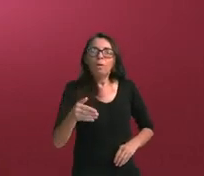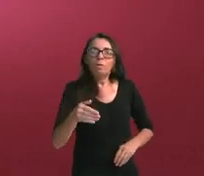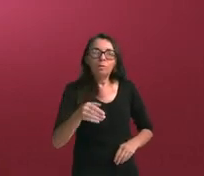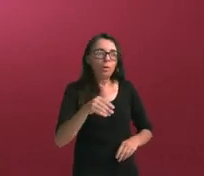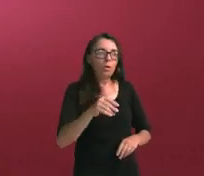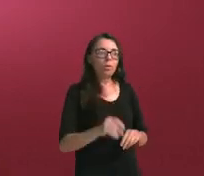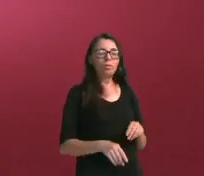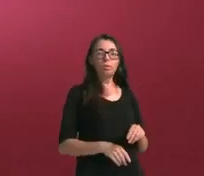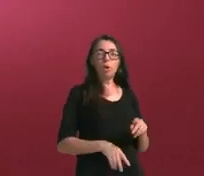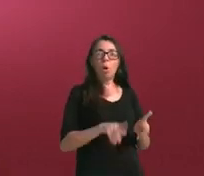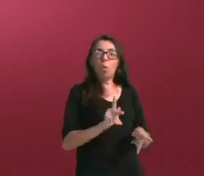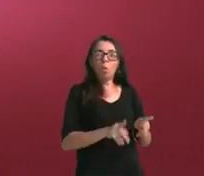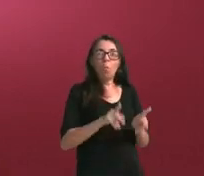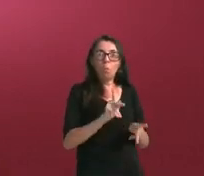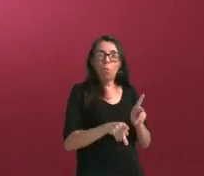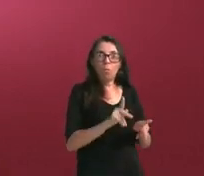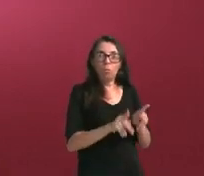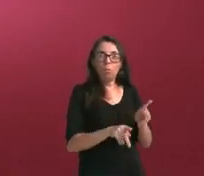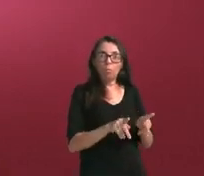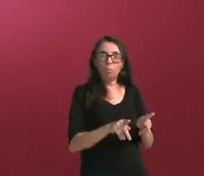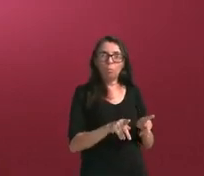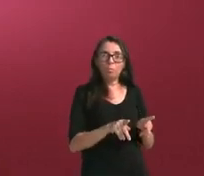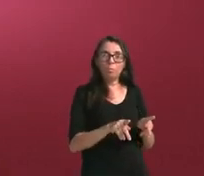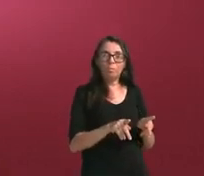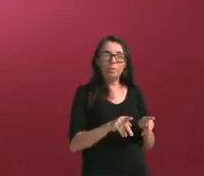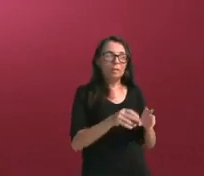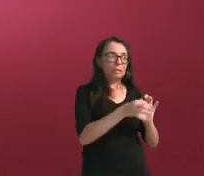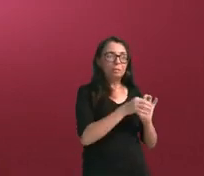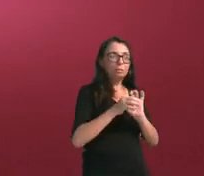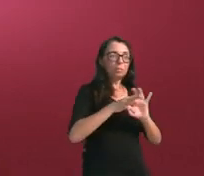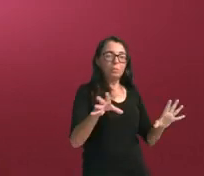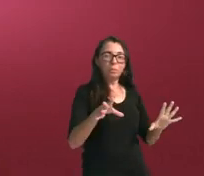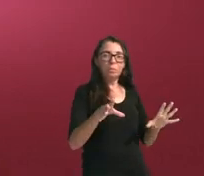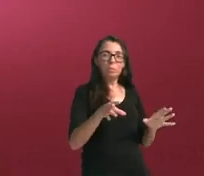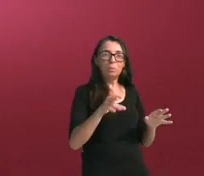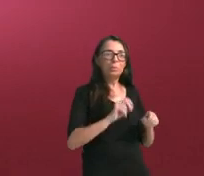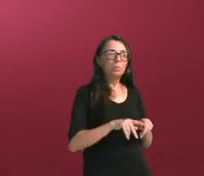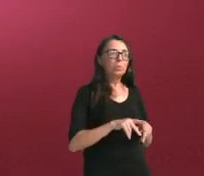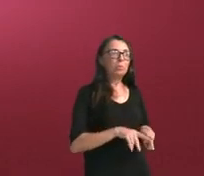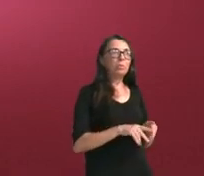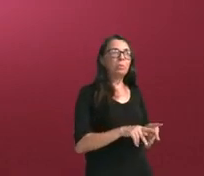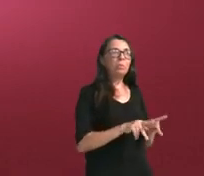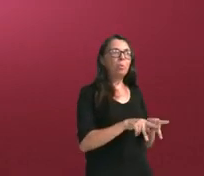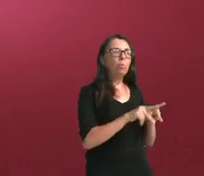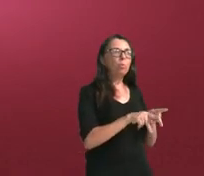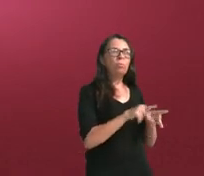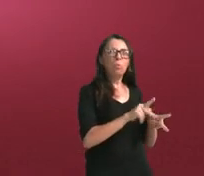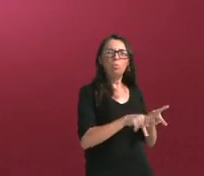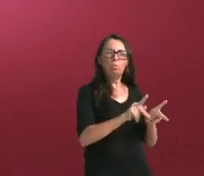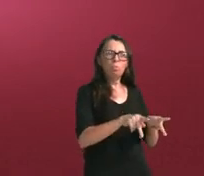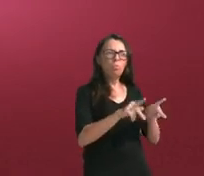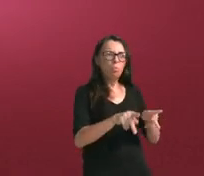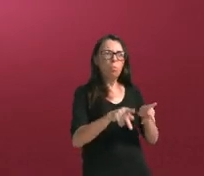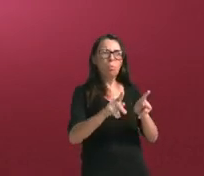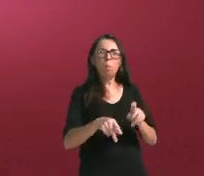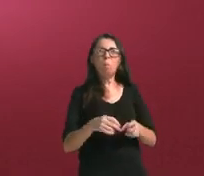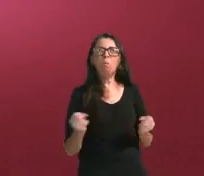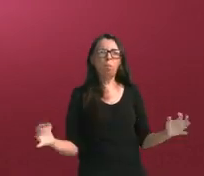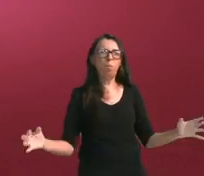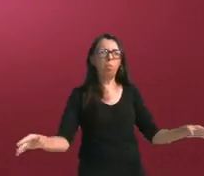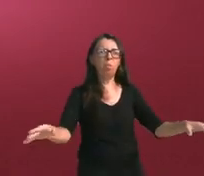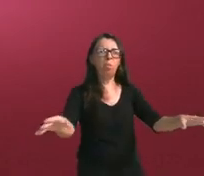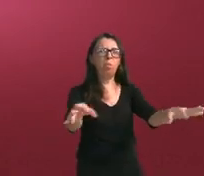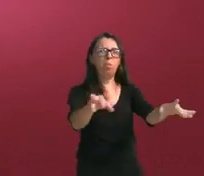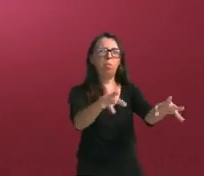vão destruir-nos, vai destruir nós aqui. O povo já começou a murmurar, melhor fôssemos se estivéssemos